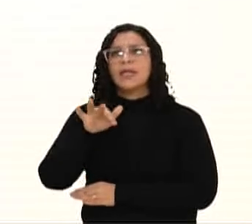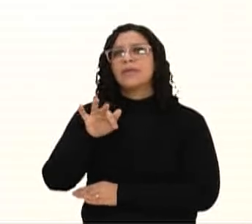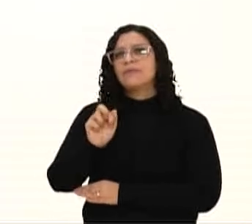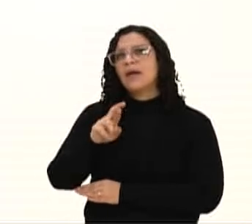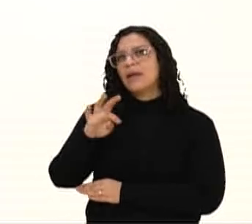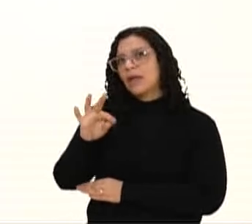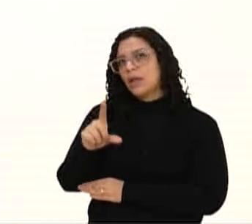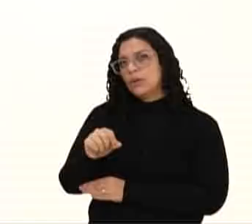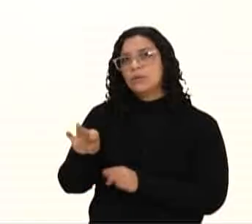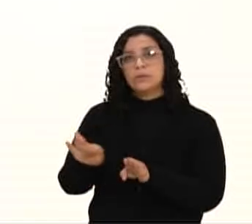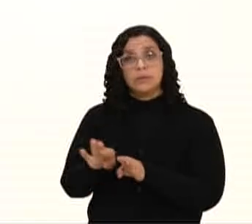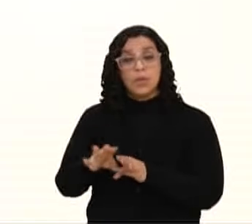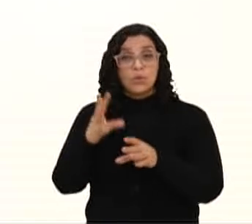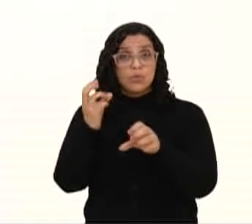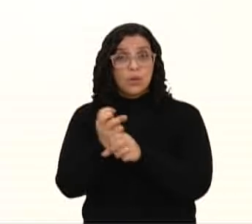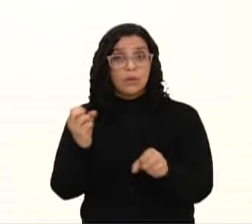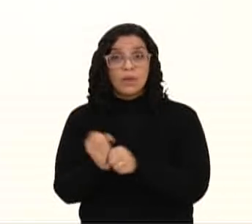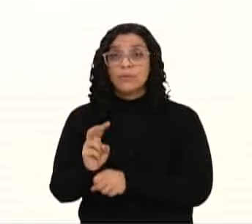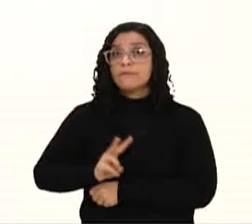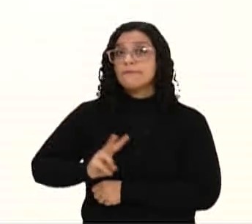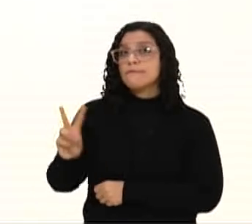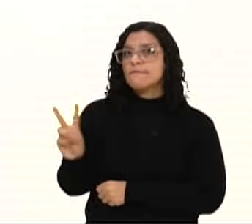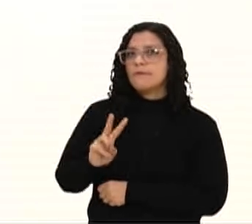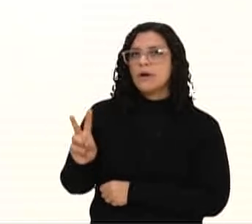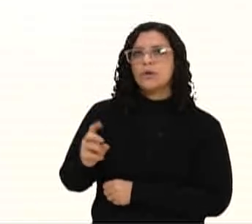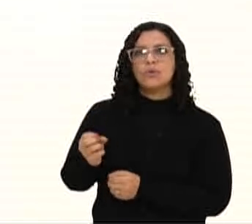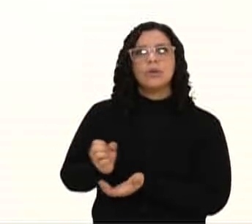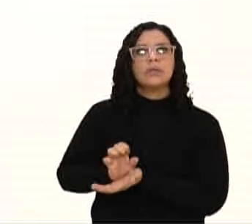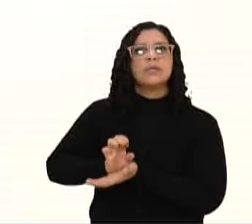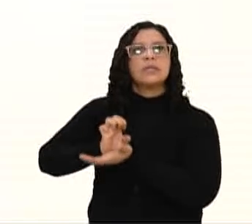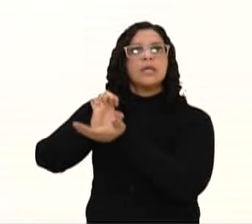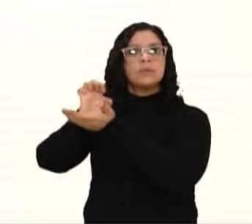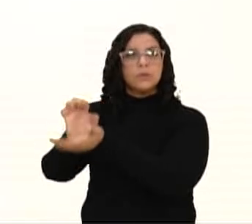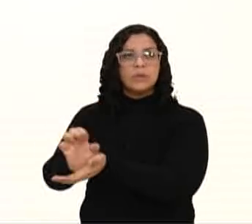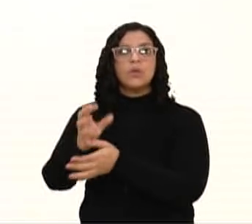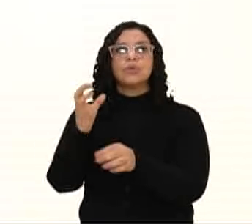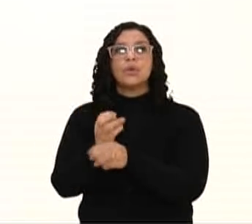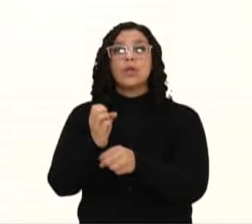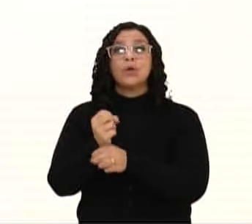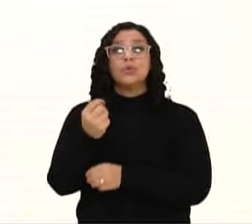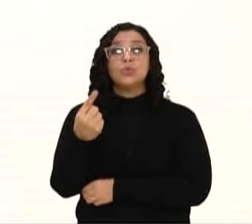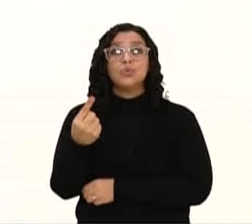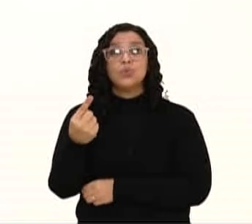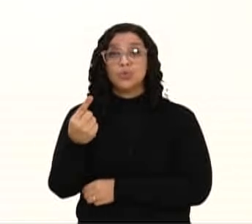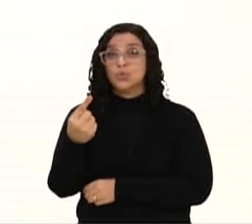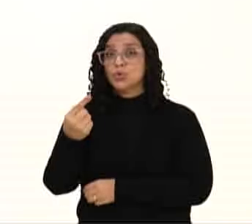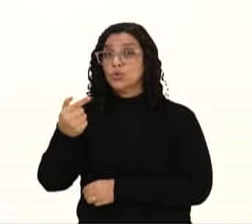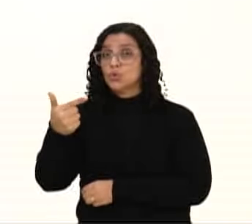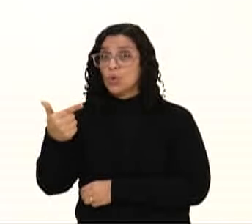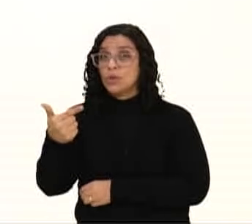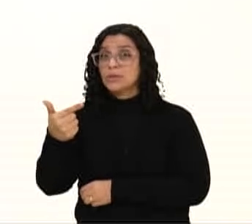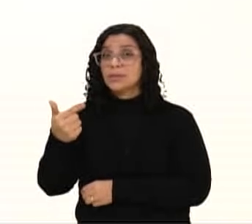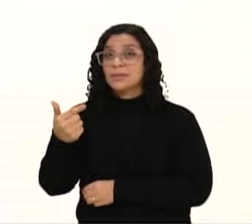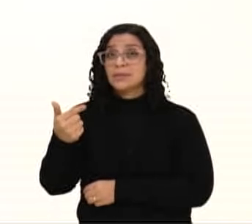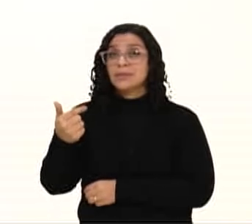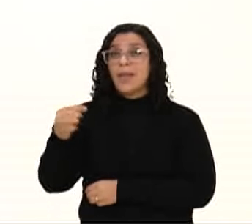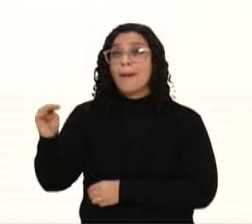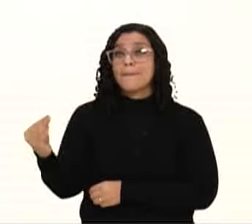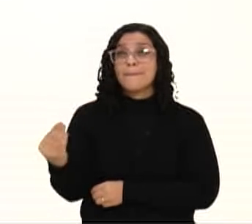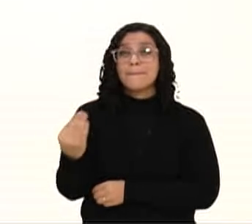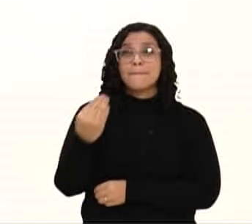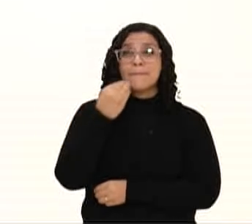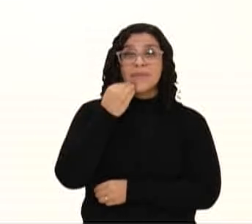a quantidade em valores do que foi exportado atingiu 12 bilhões de dólares, então é uma quantidade